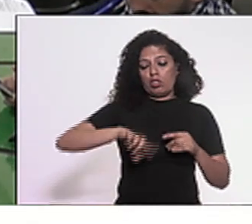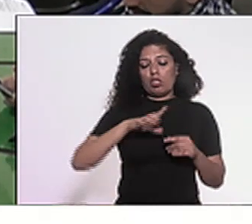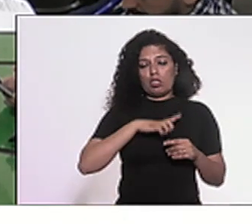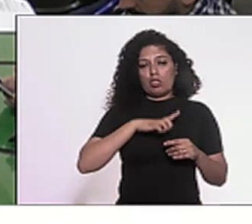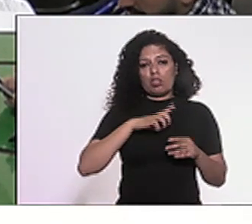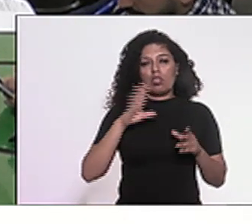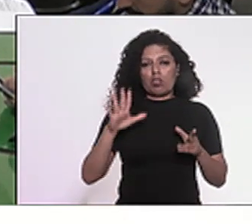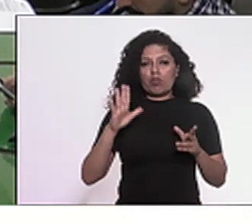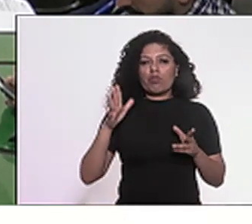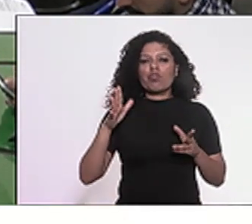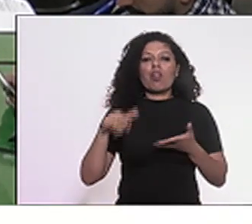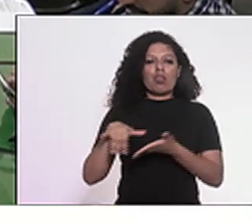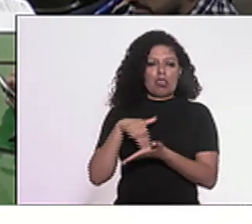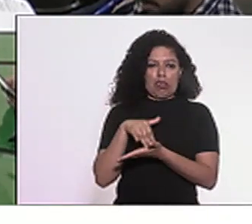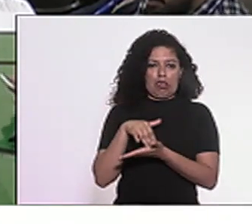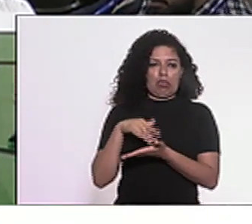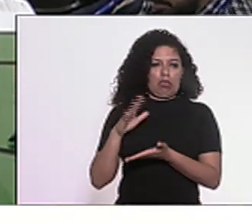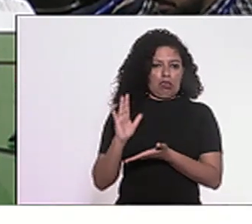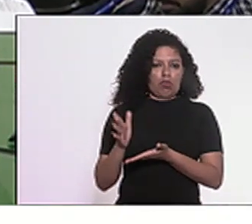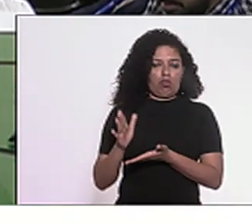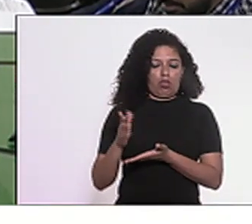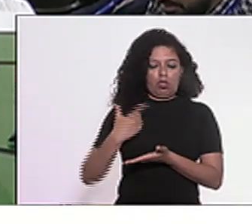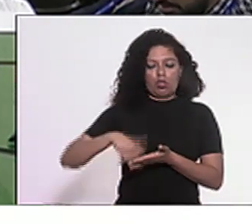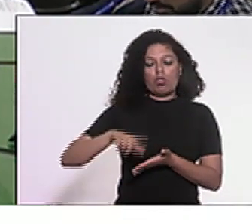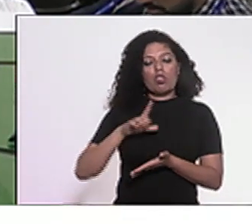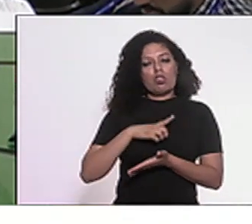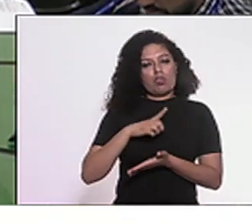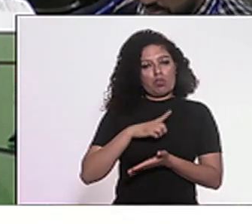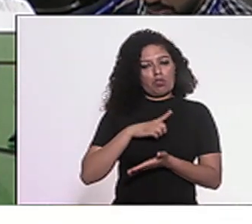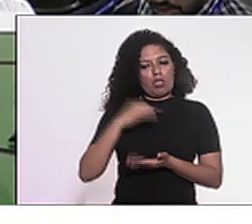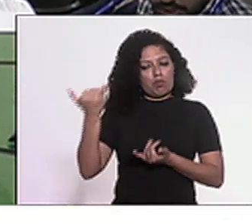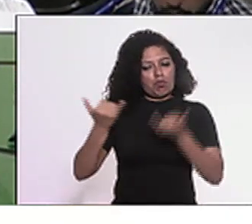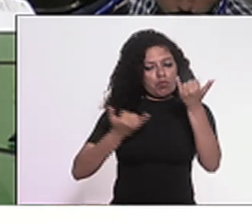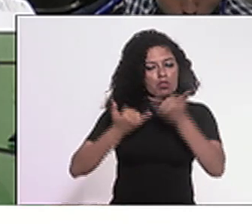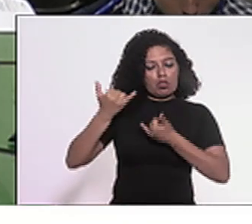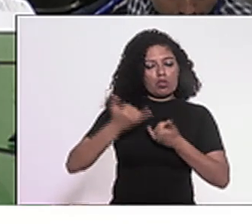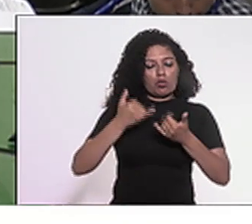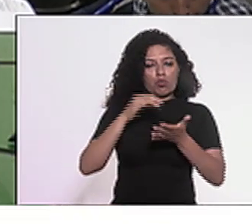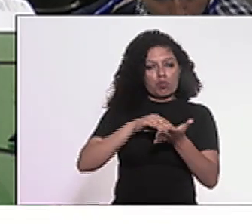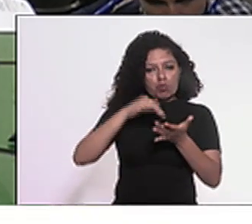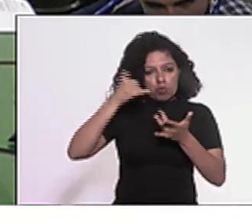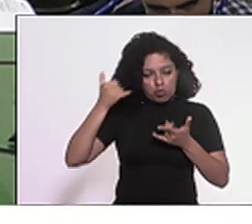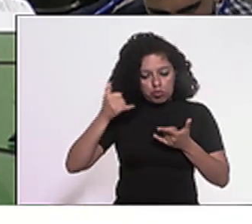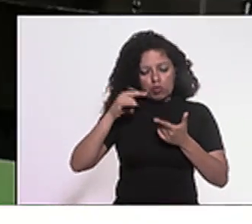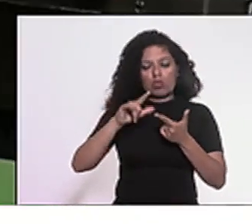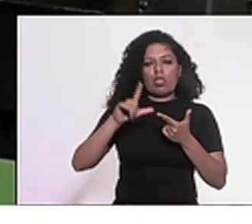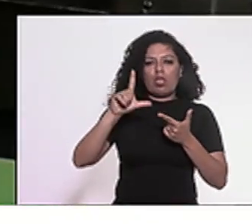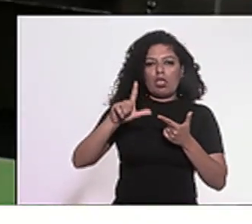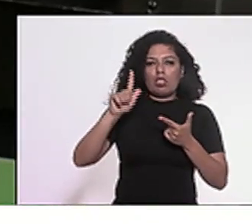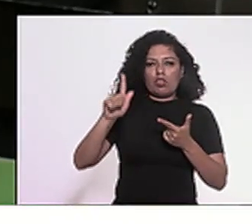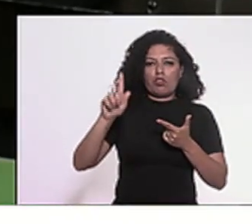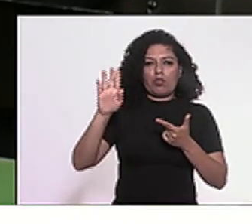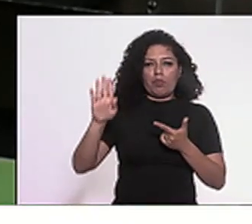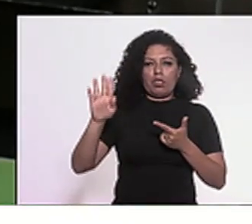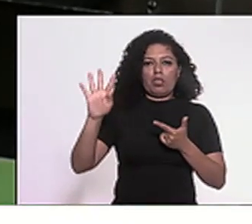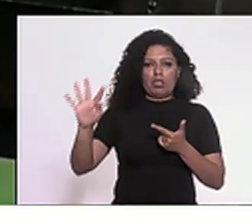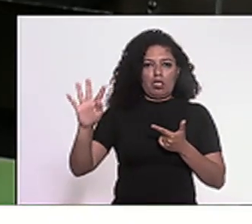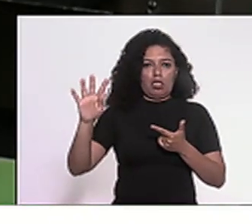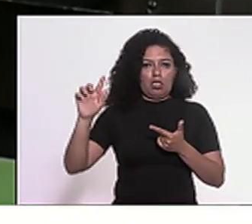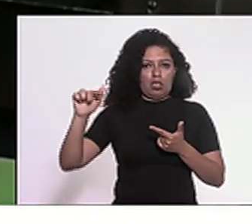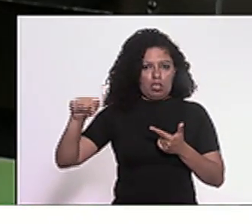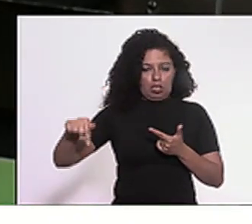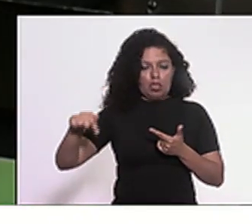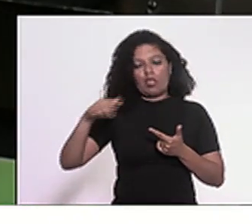essa expertise lá na Secretaria. Nós atendemos, nós recebemos no DISC LGBT, nós atendemos vítimas de LGBTfobia,